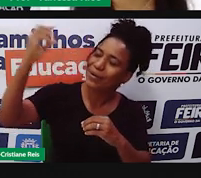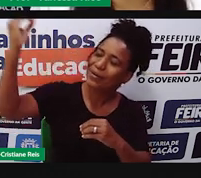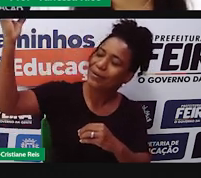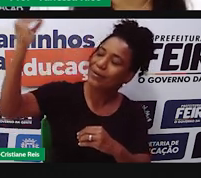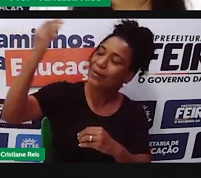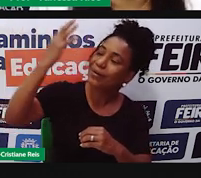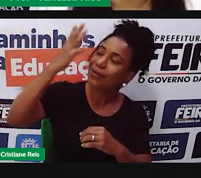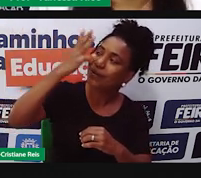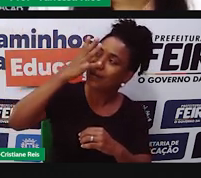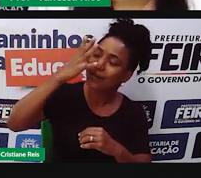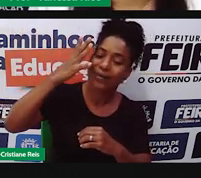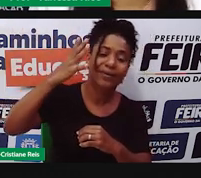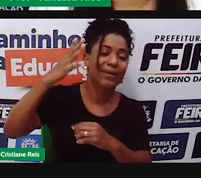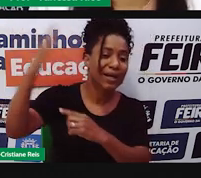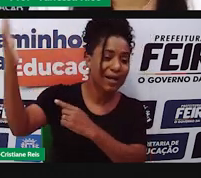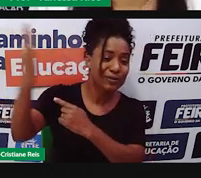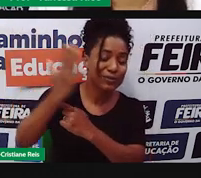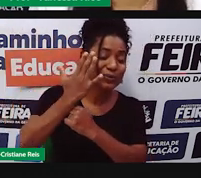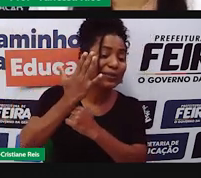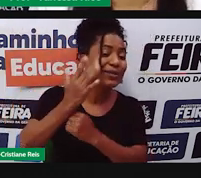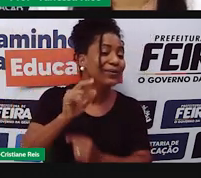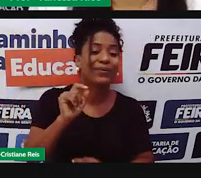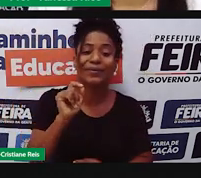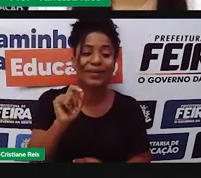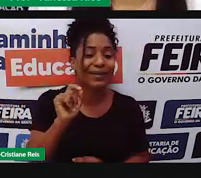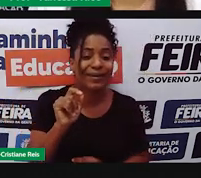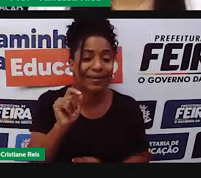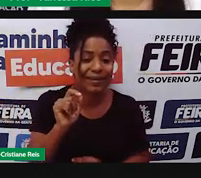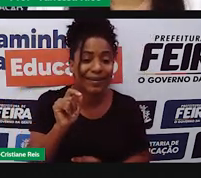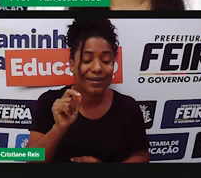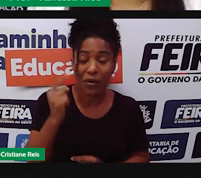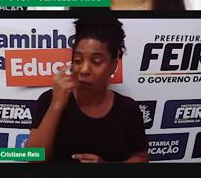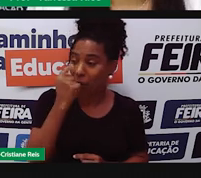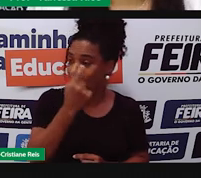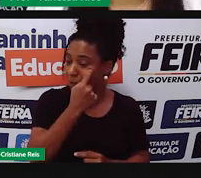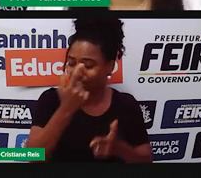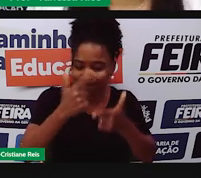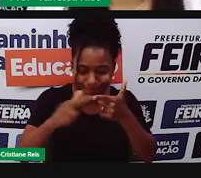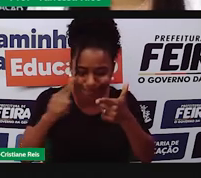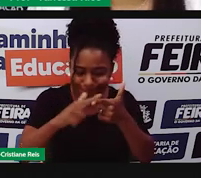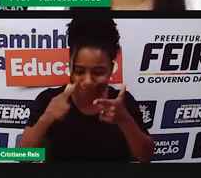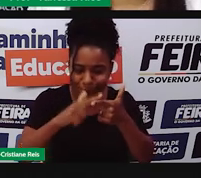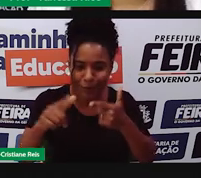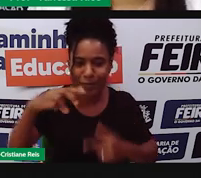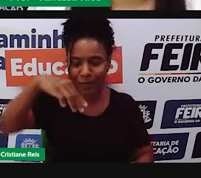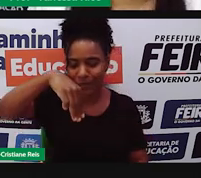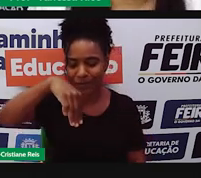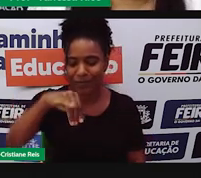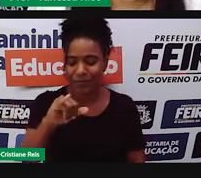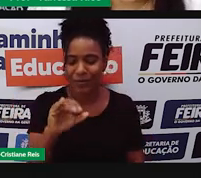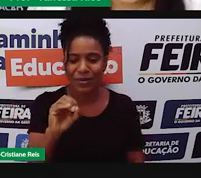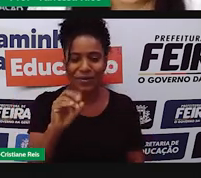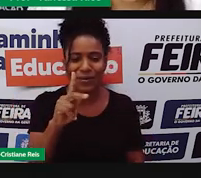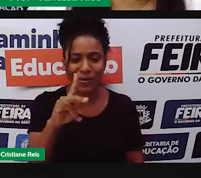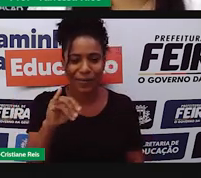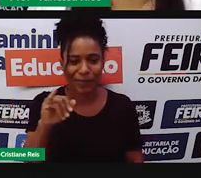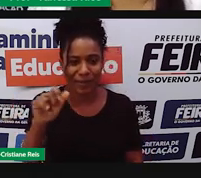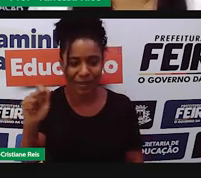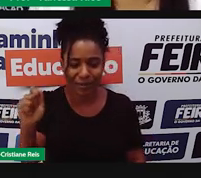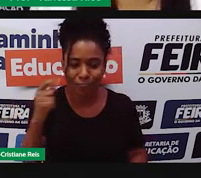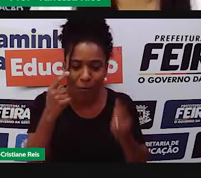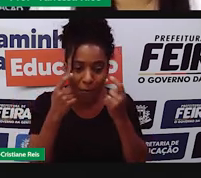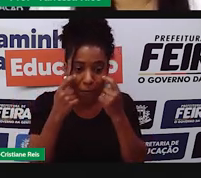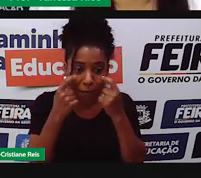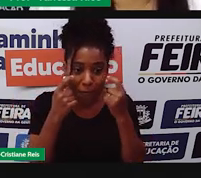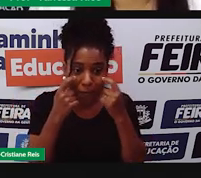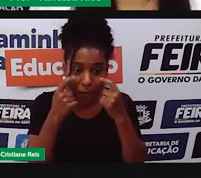a claridade do sol, pode prevenir também a miopia. Então, que é um problema aí relacionado à visão, né? Quem